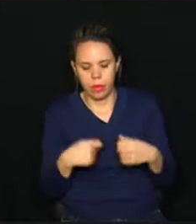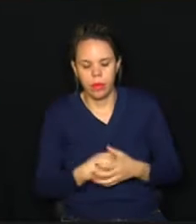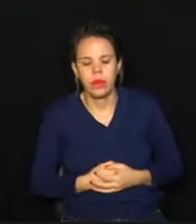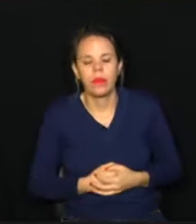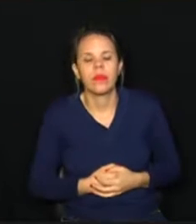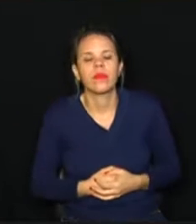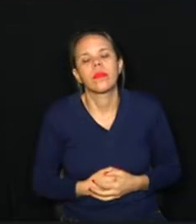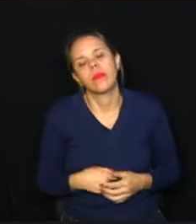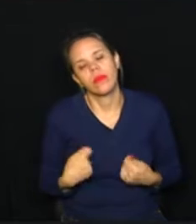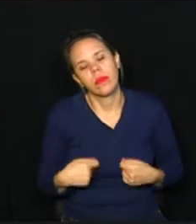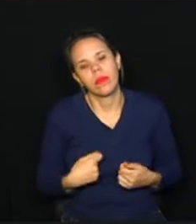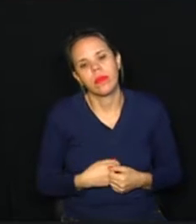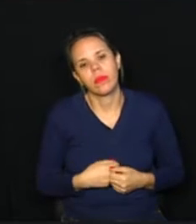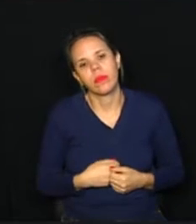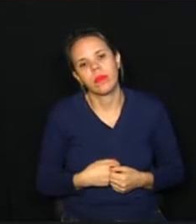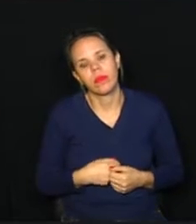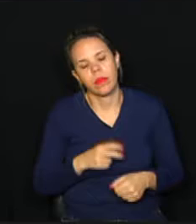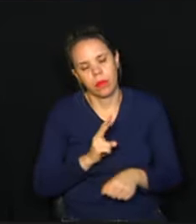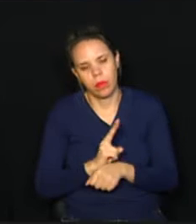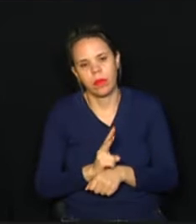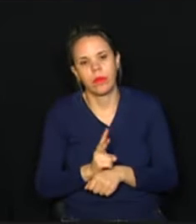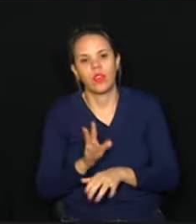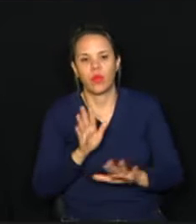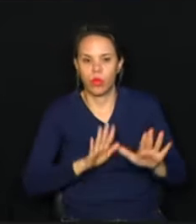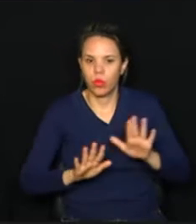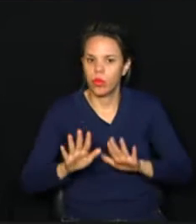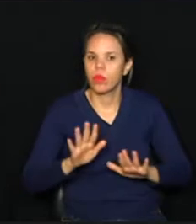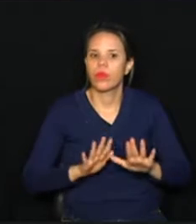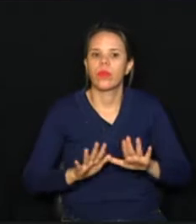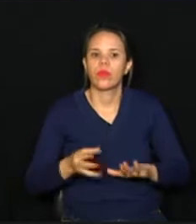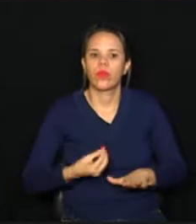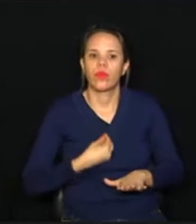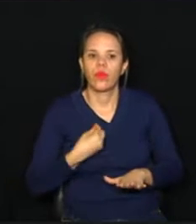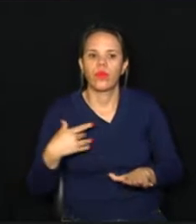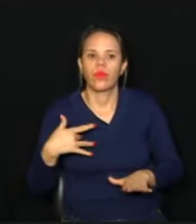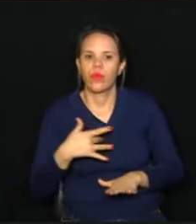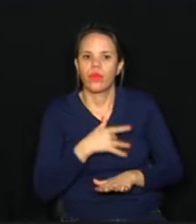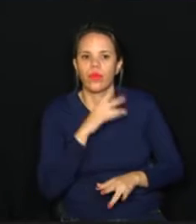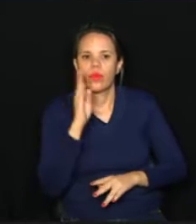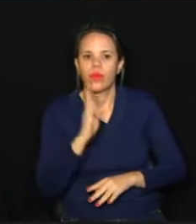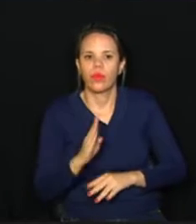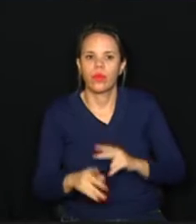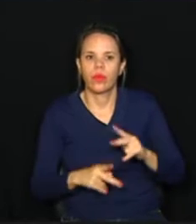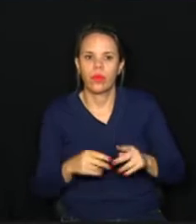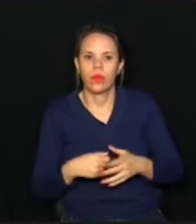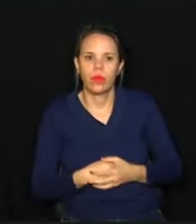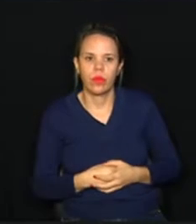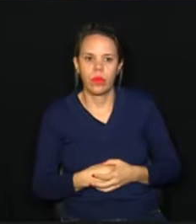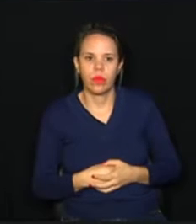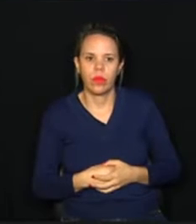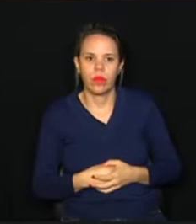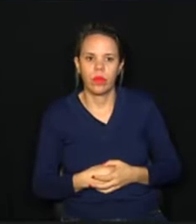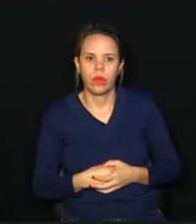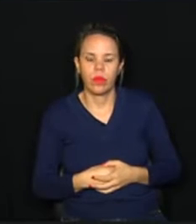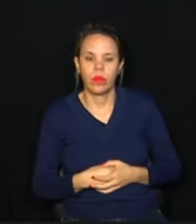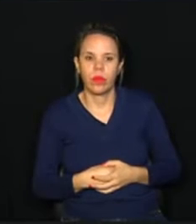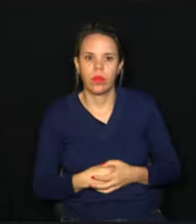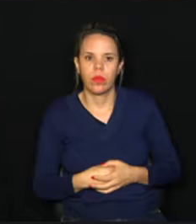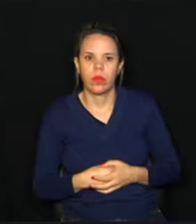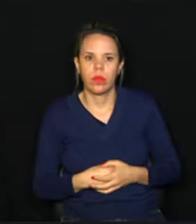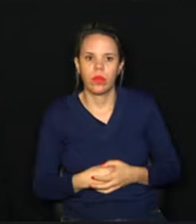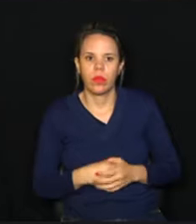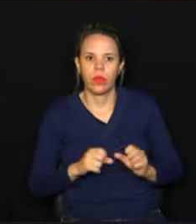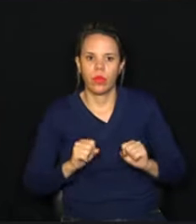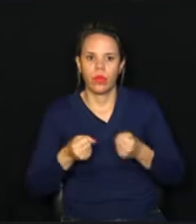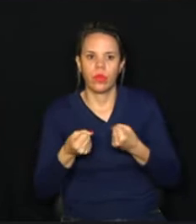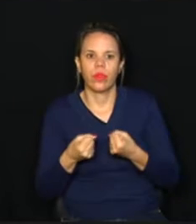que nós precisamos prezar bastante por conta da vida e da saúde dos brasileiros. Aliás, antes de passar para o João Paulo, reforçar